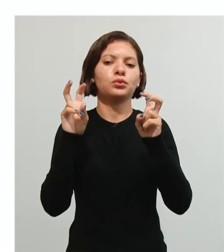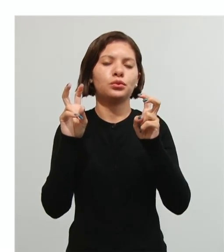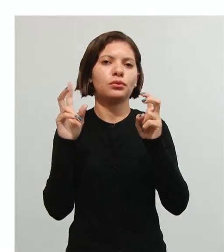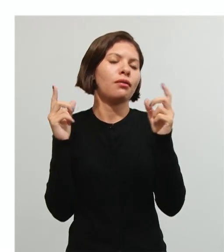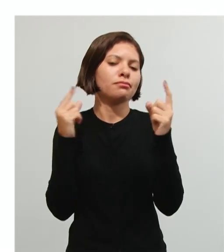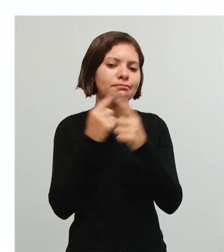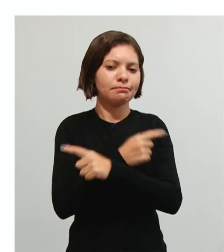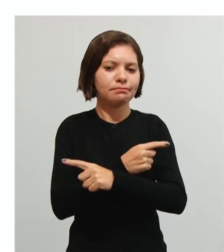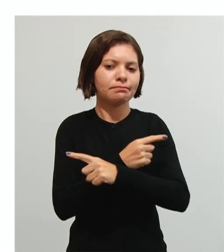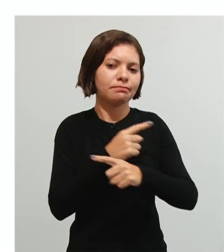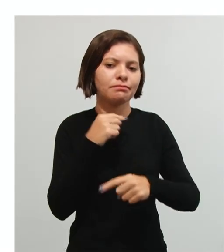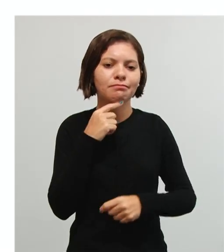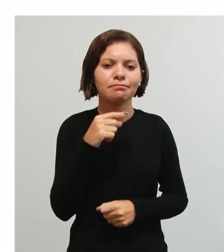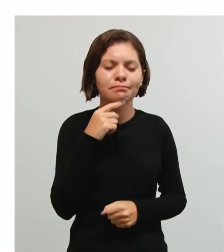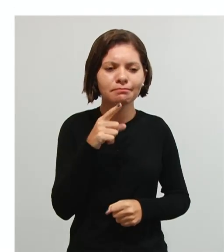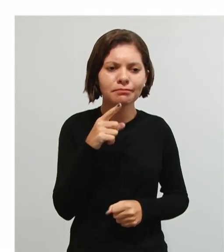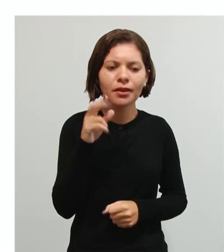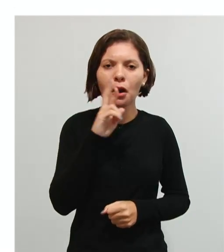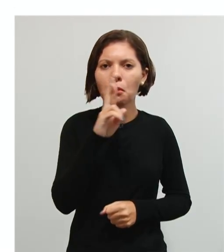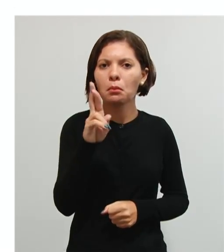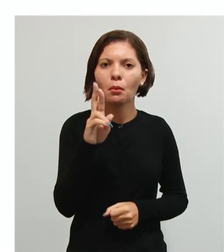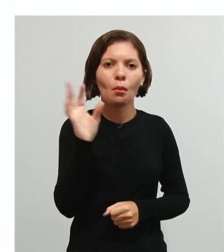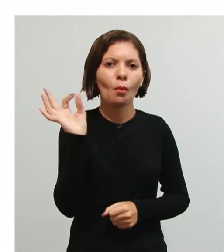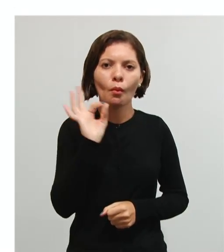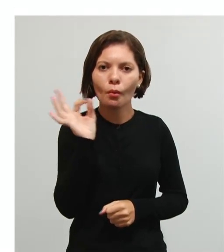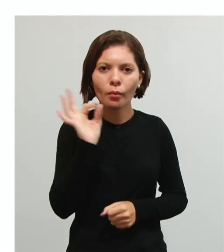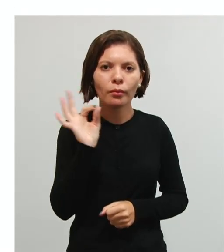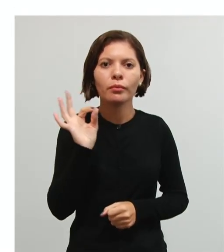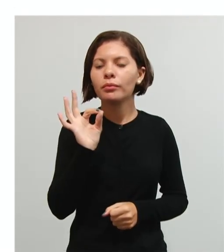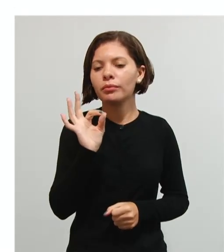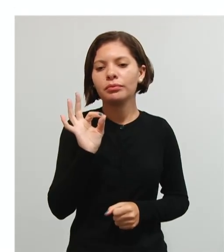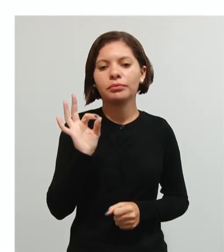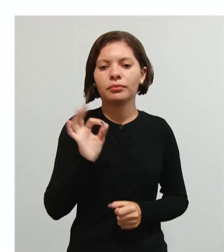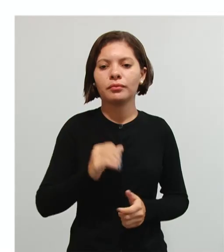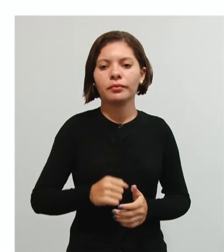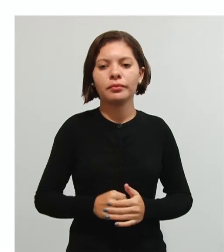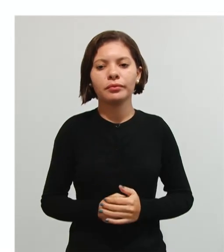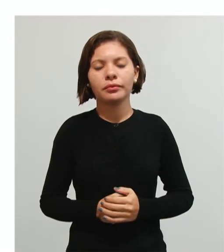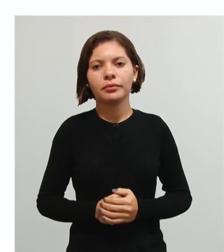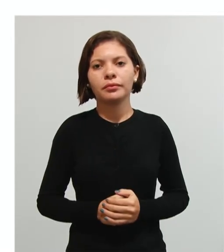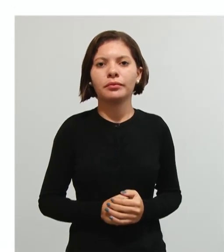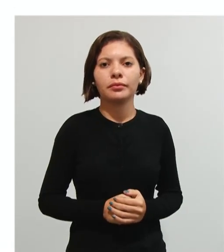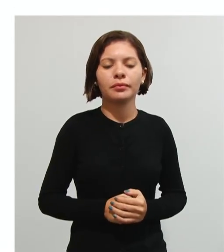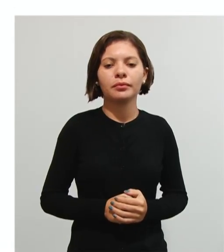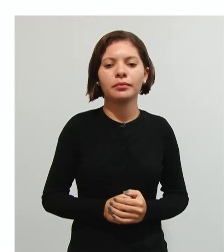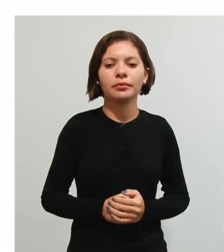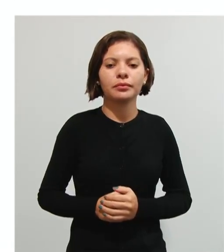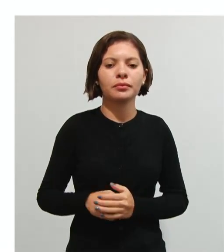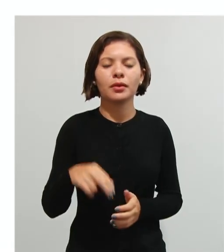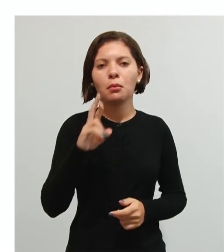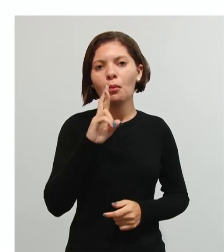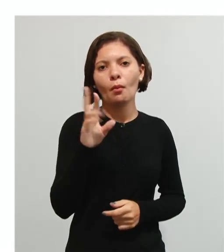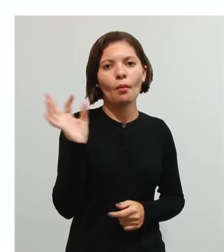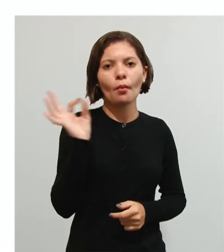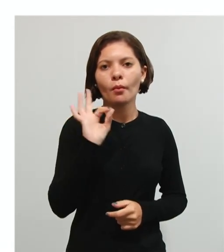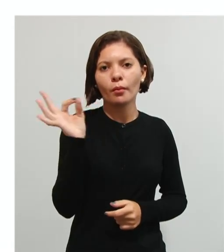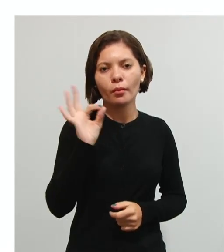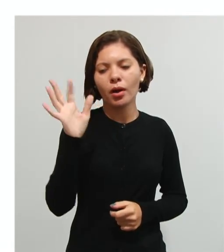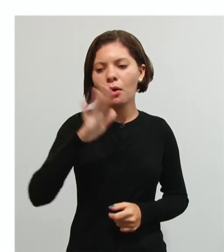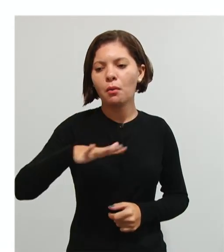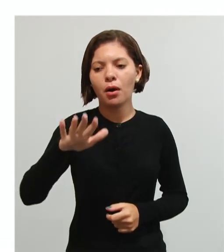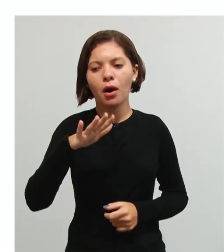satisfatoriamente respondido em qualquer campo do conhecimento, né? Então, não satisfatoriamente respondido em qualquer campo